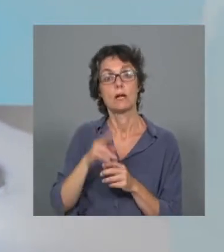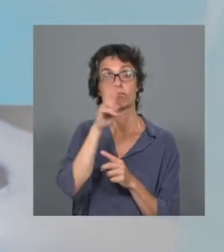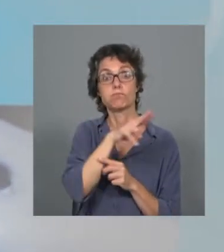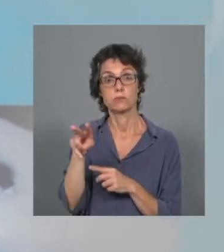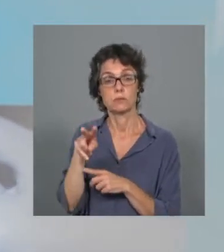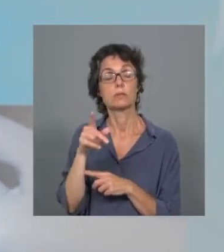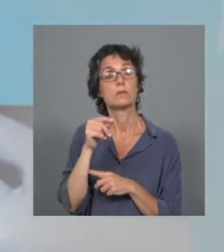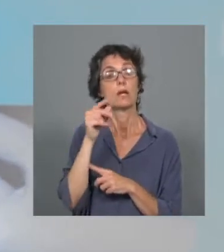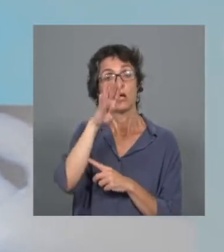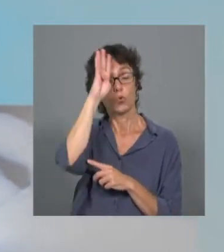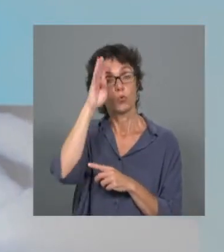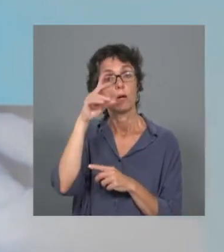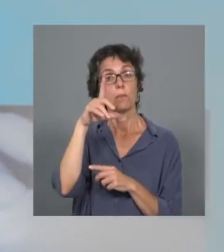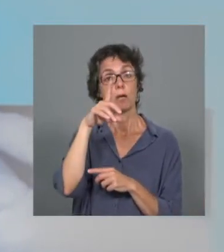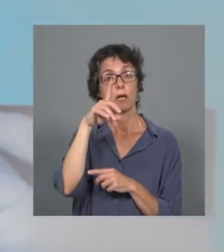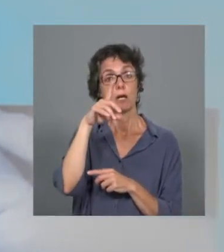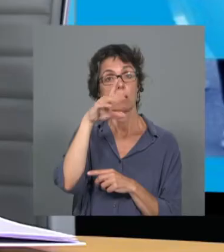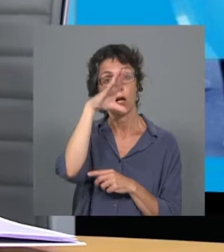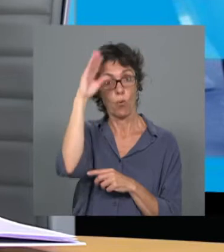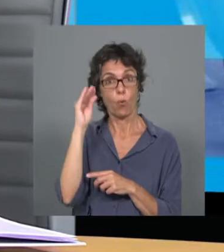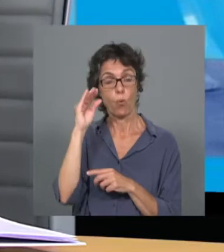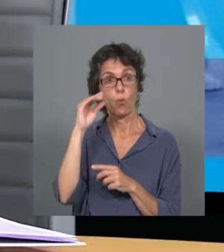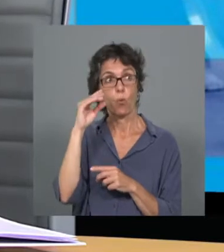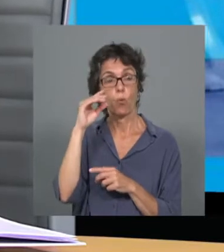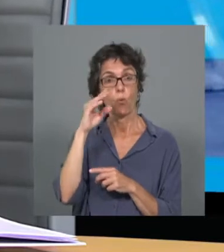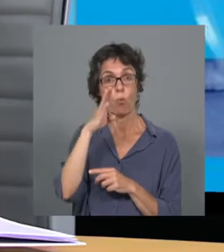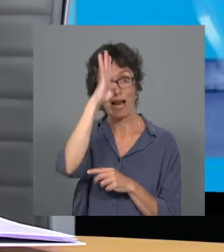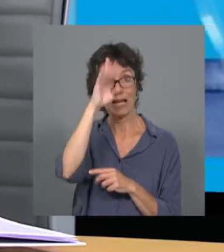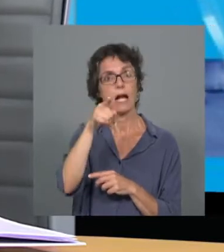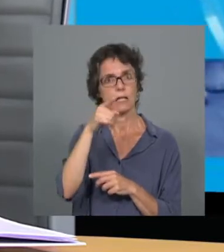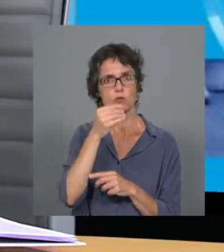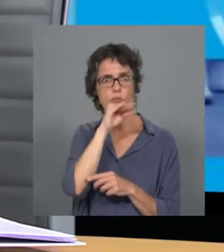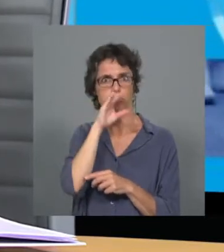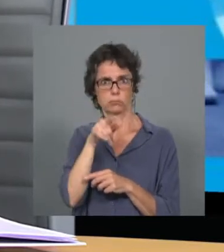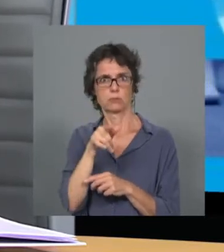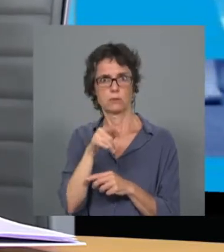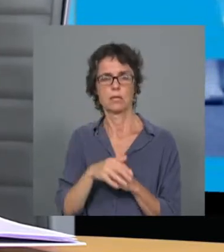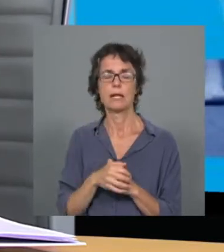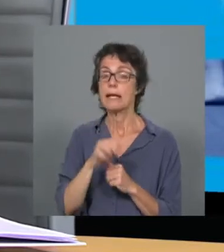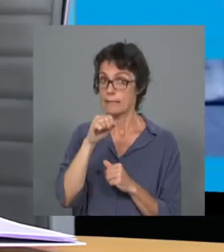ser surpreendente. A visita do Papa ao Iraque foi surpreendente, foi inesquecível